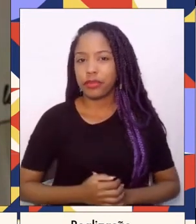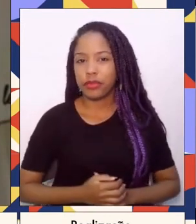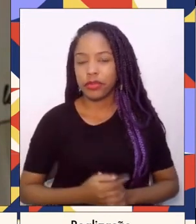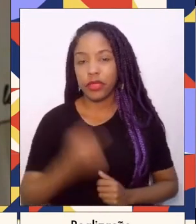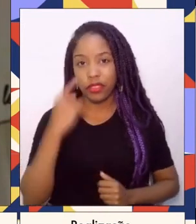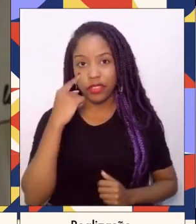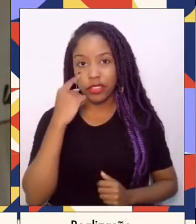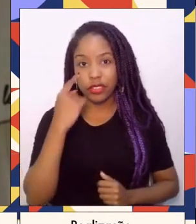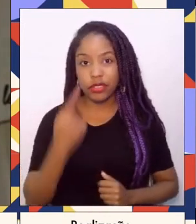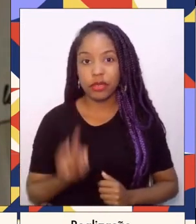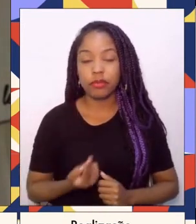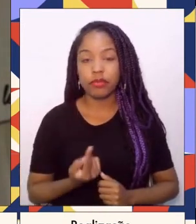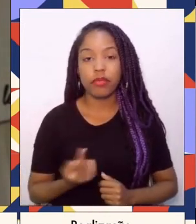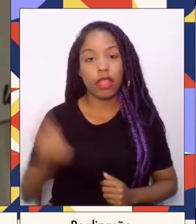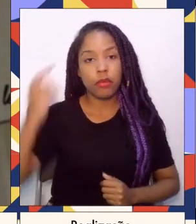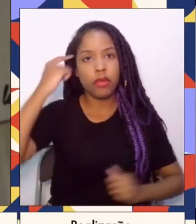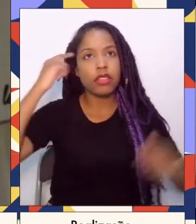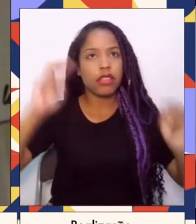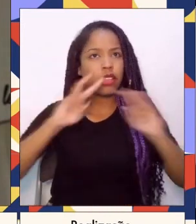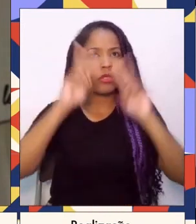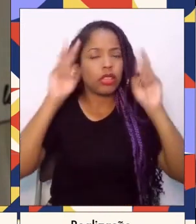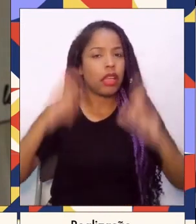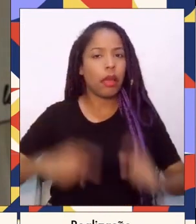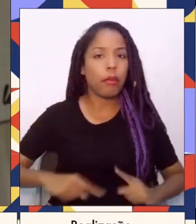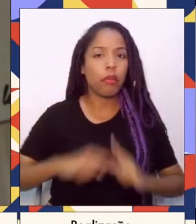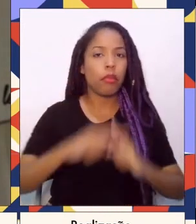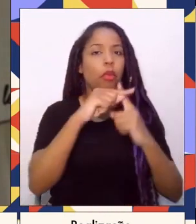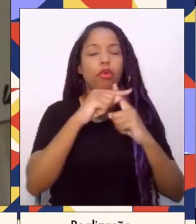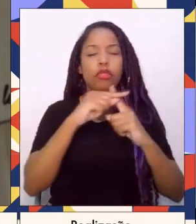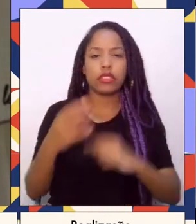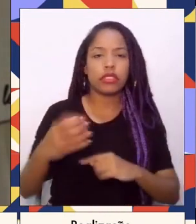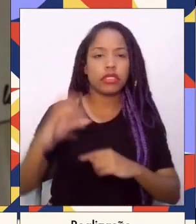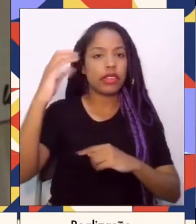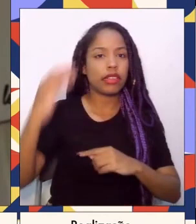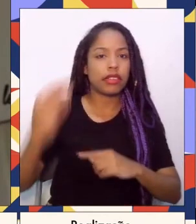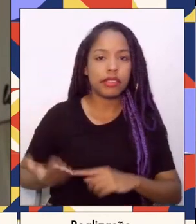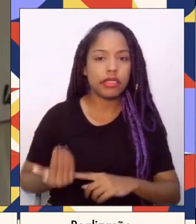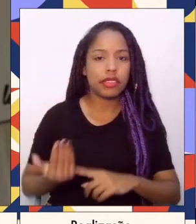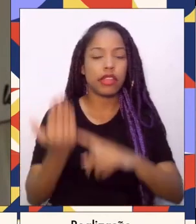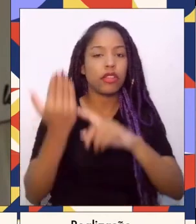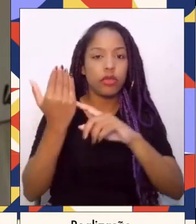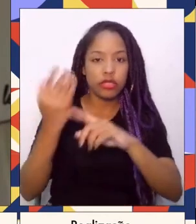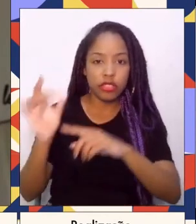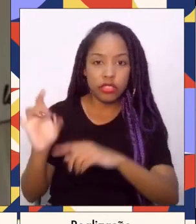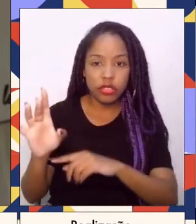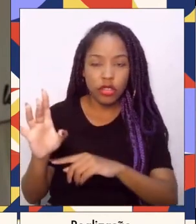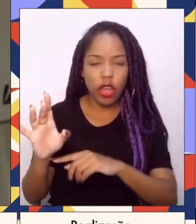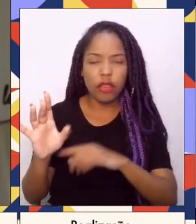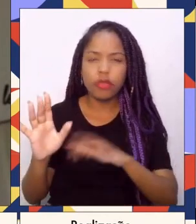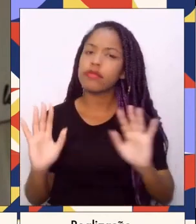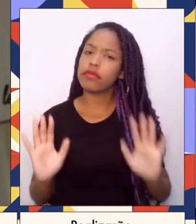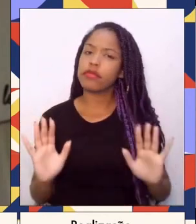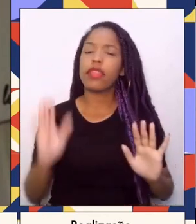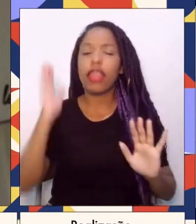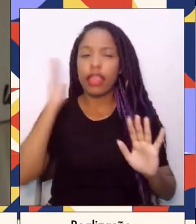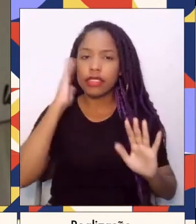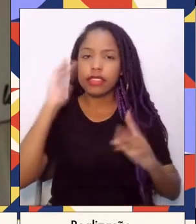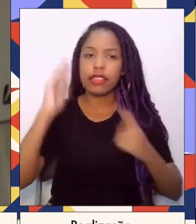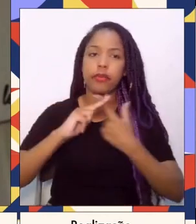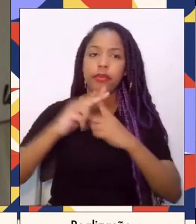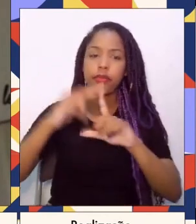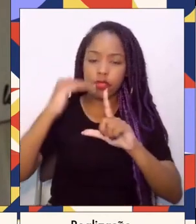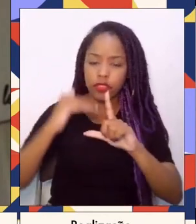pensando no positivismo da Ciência da tecnologia assim simplesmente mas entendendo como essa ferramenta pode ser extremamente